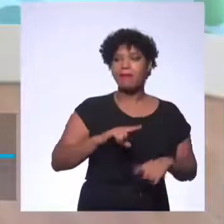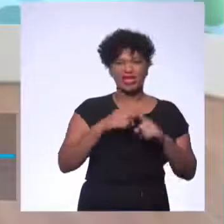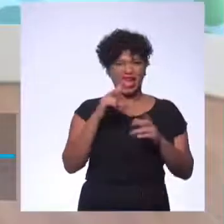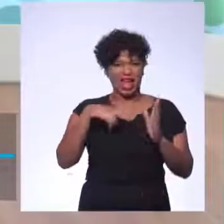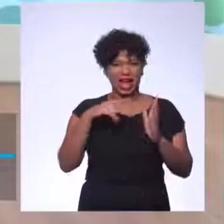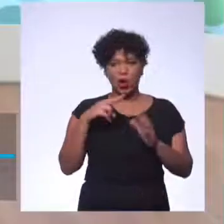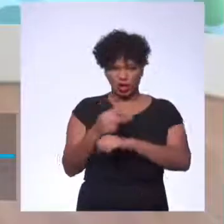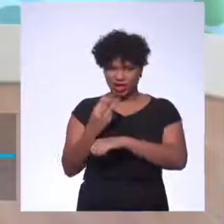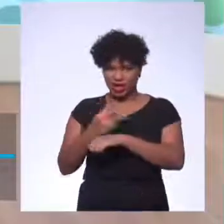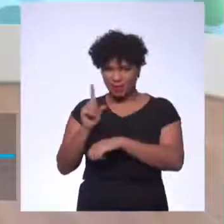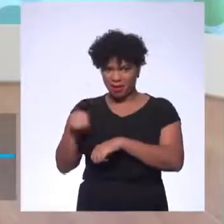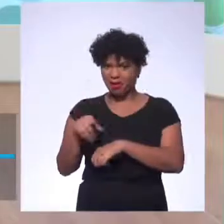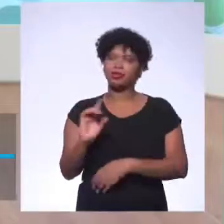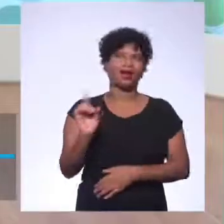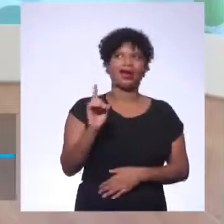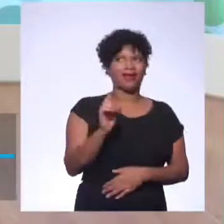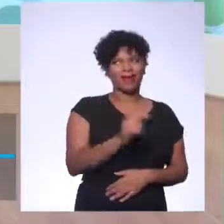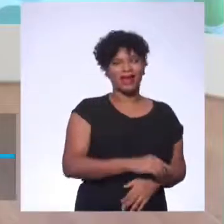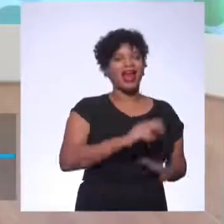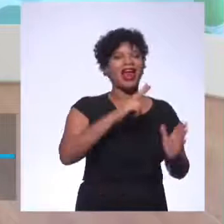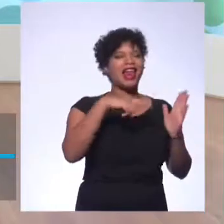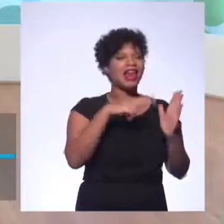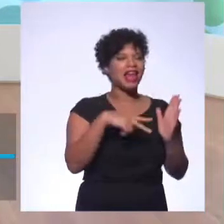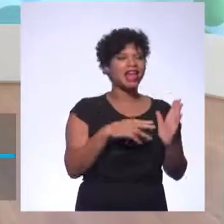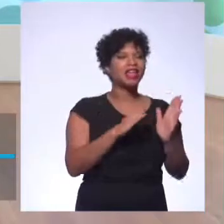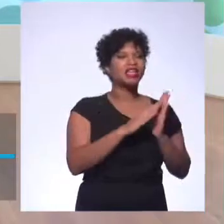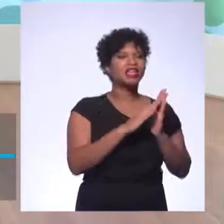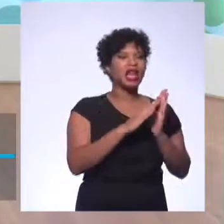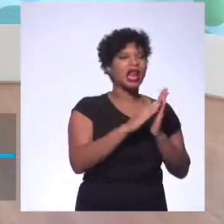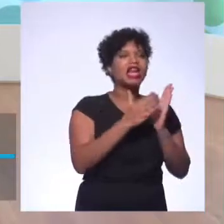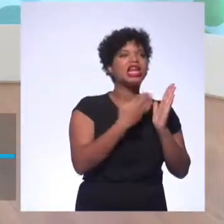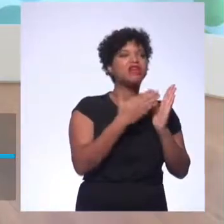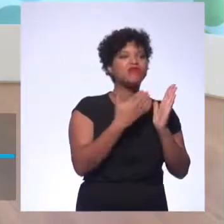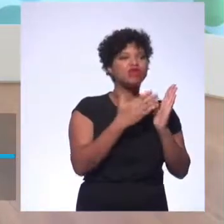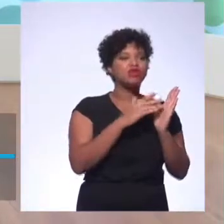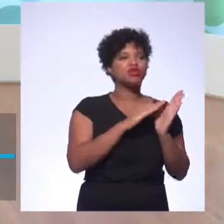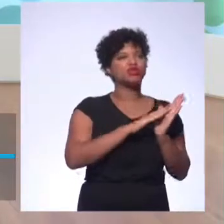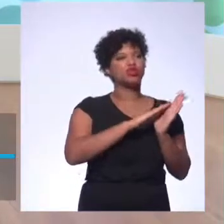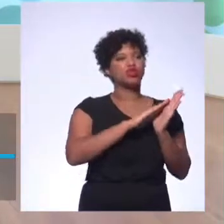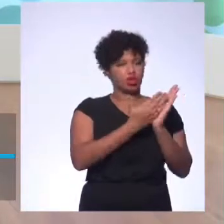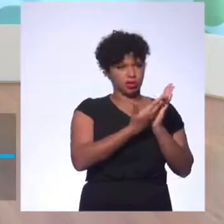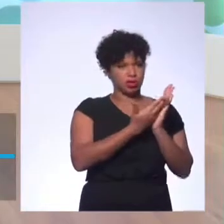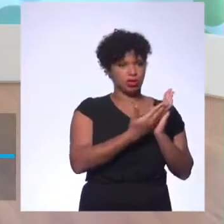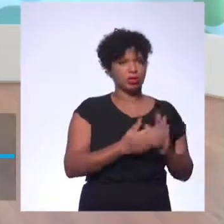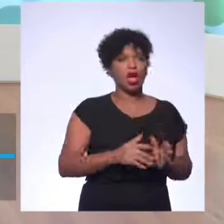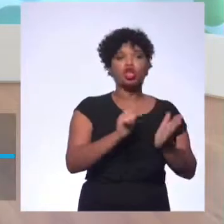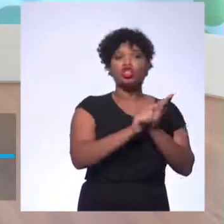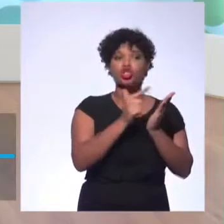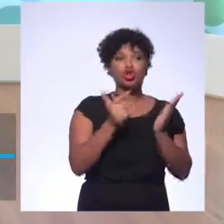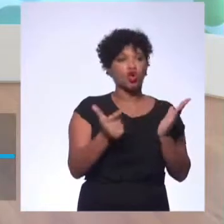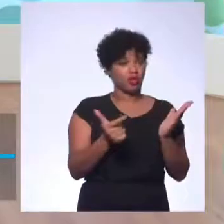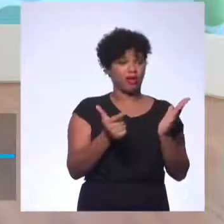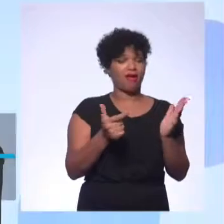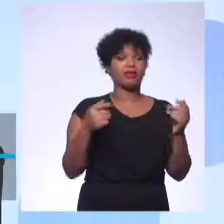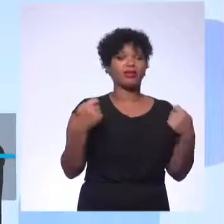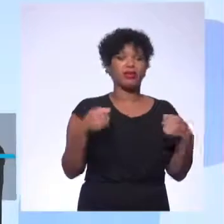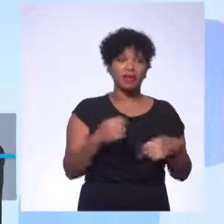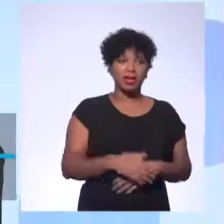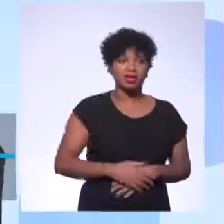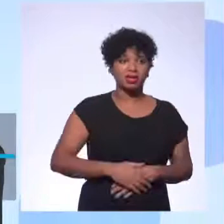não. E uma coisa que é importante, Pro, só deixa eu dar um adendo aqui, a questão da leitura dos jornais, né, das